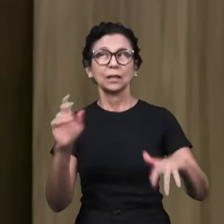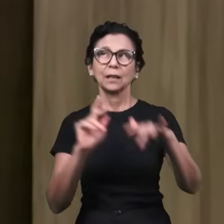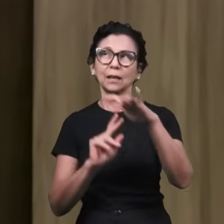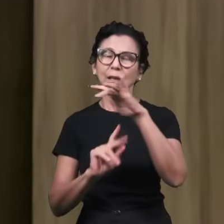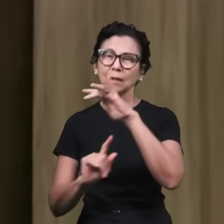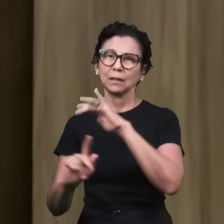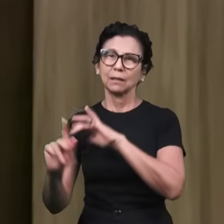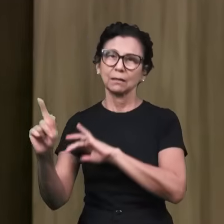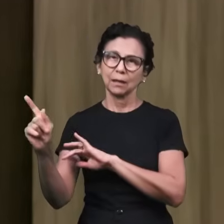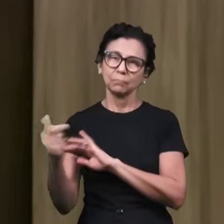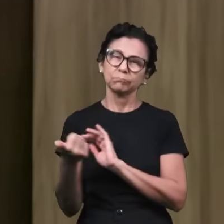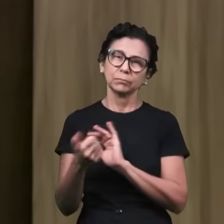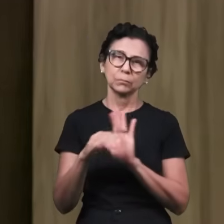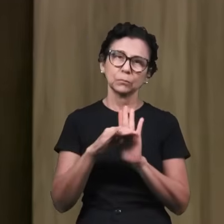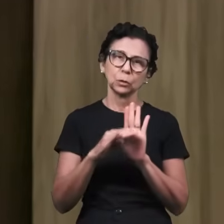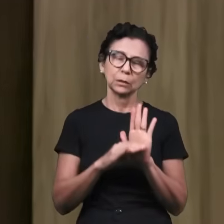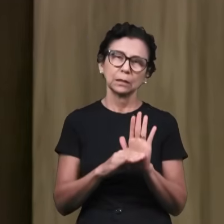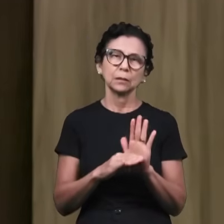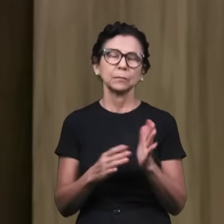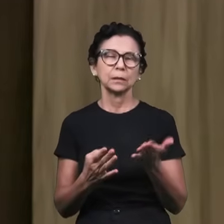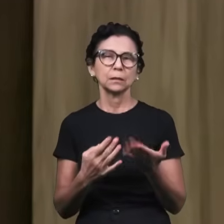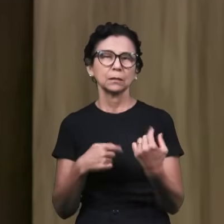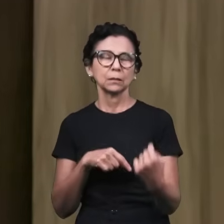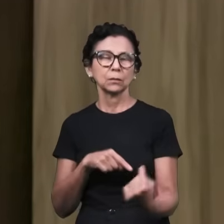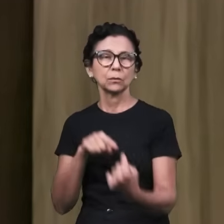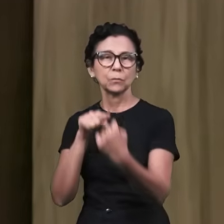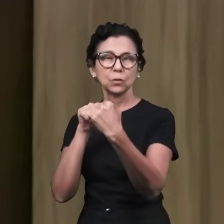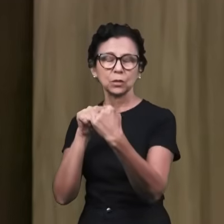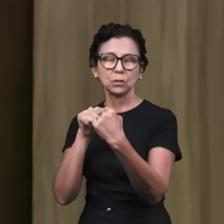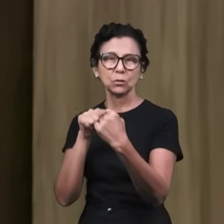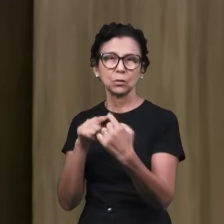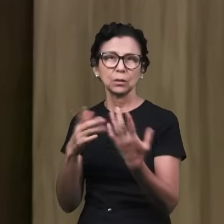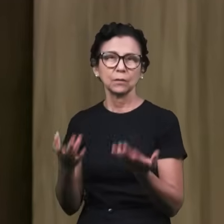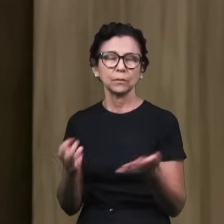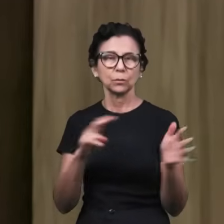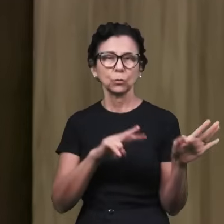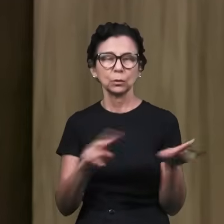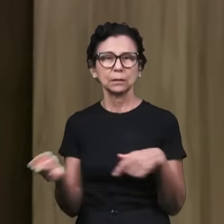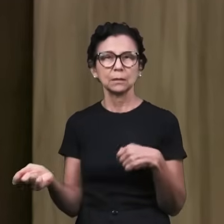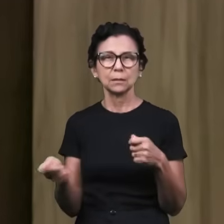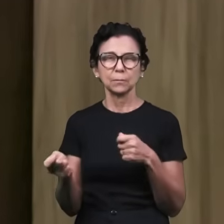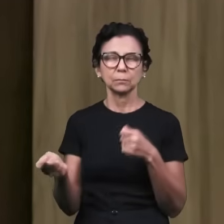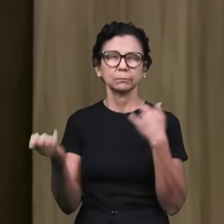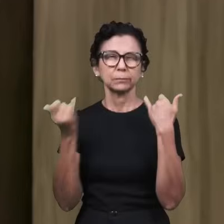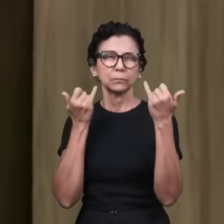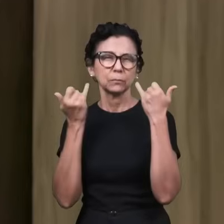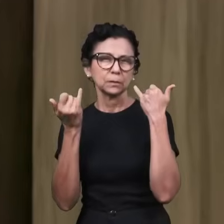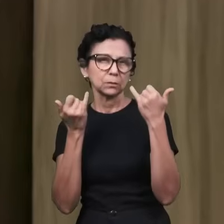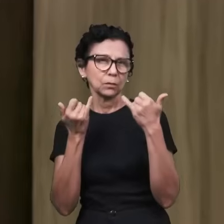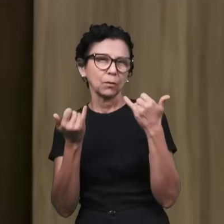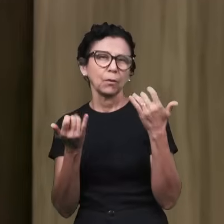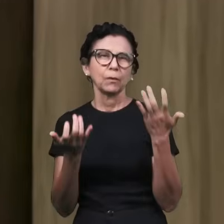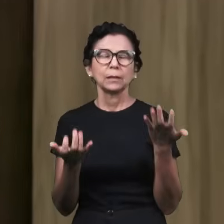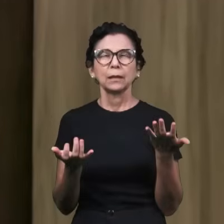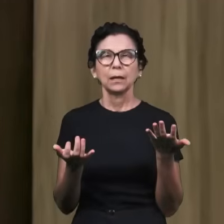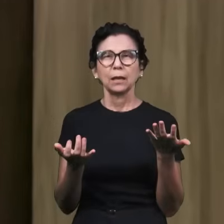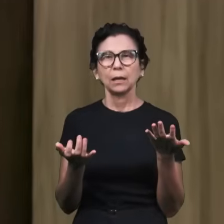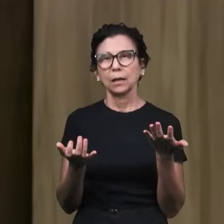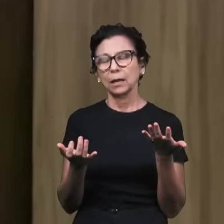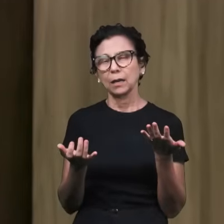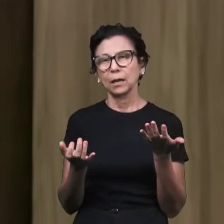um programa que sempre teve por objetivo trazer semanalmente aqui algumas informações, alguns